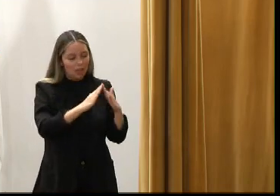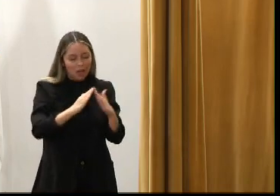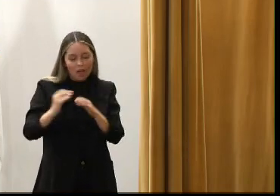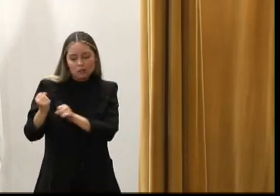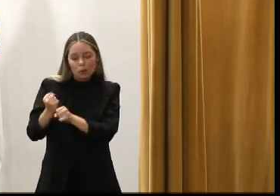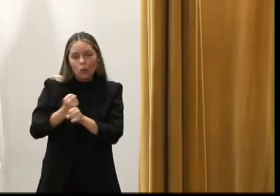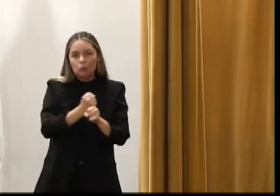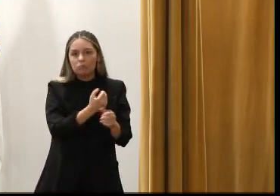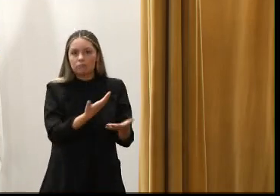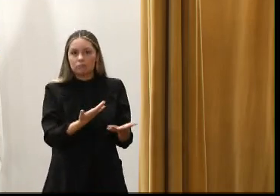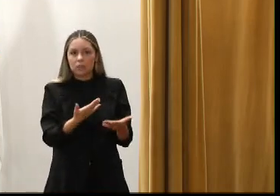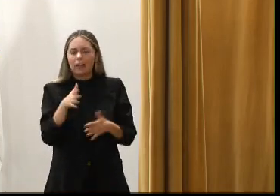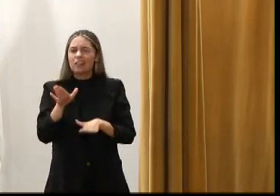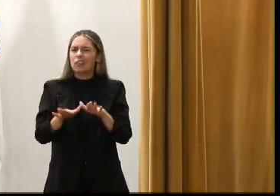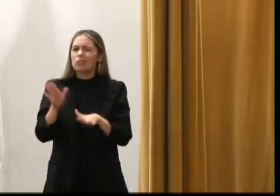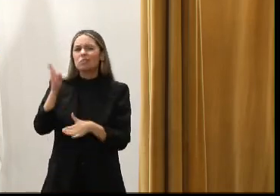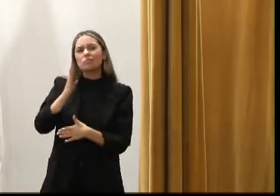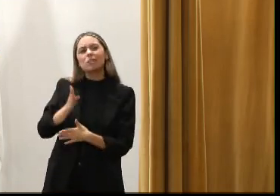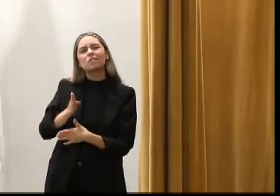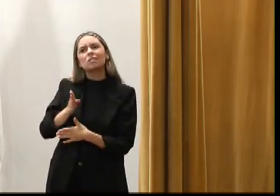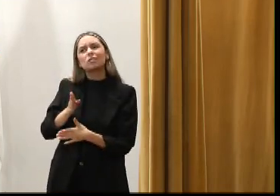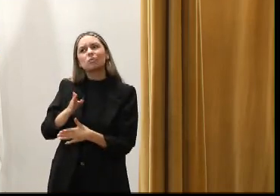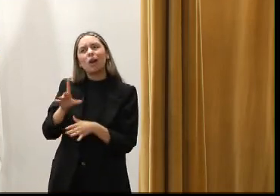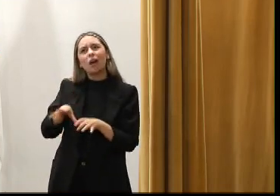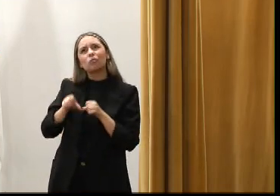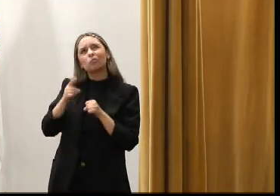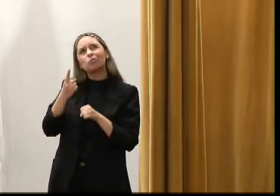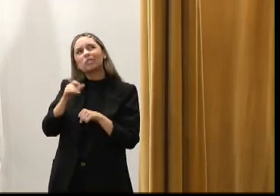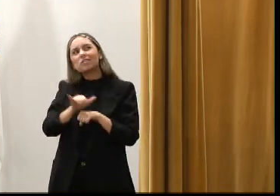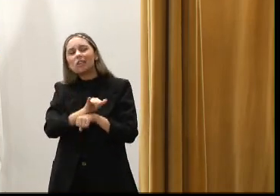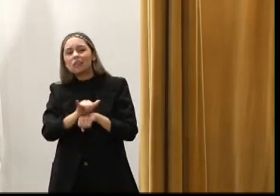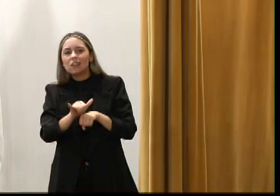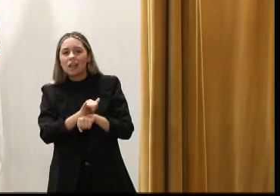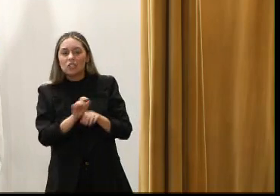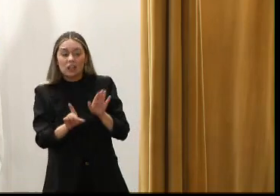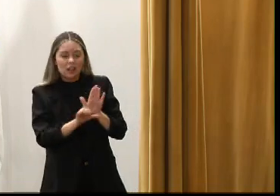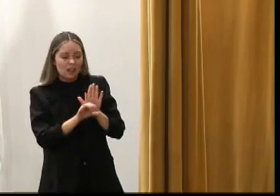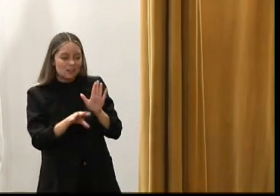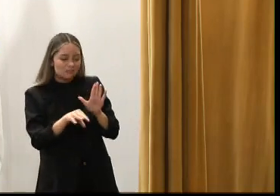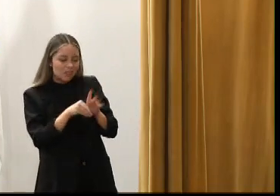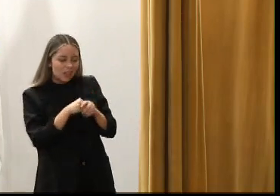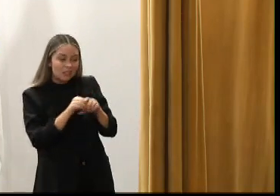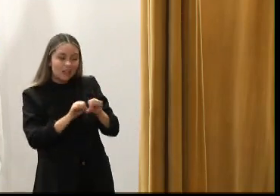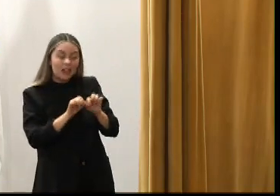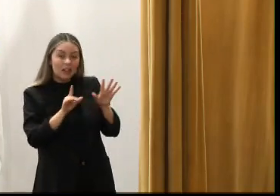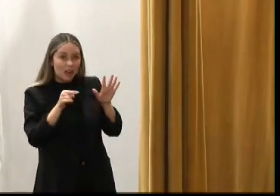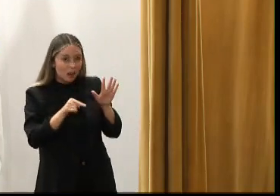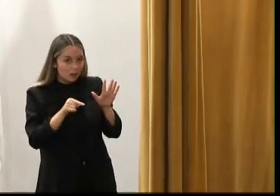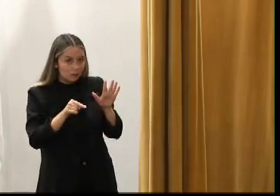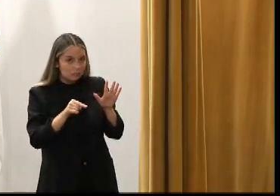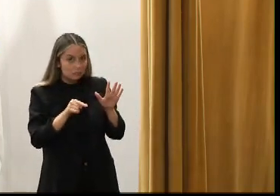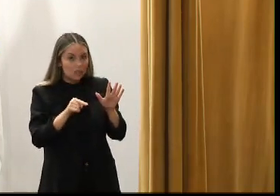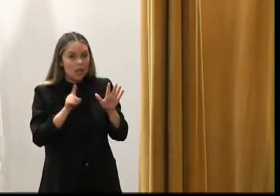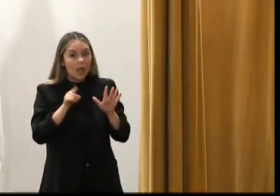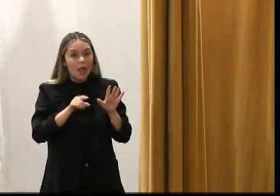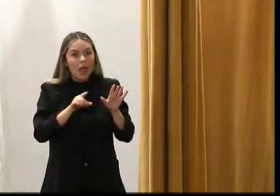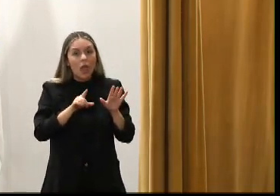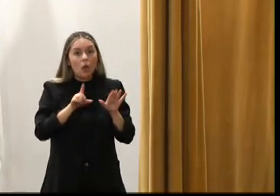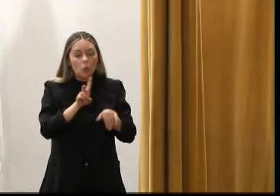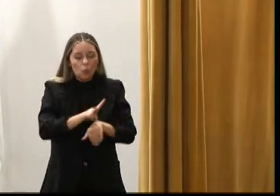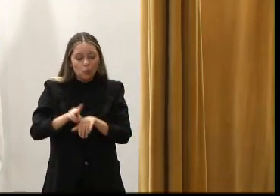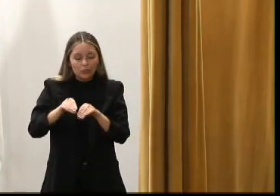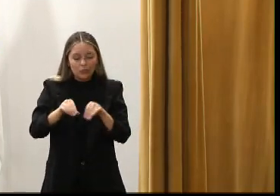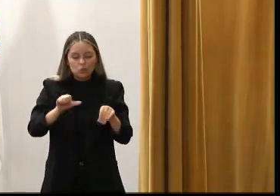Talvez o Brasil tenha adotado uma estratégia na sua legislação muito clara. A ordenação do solo